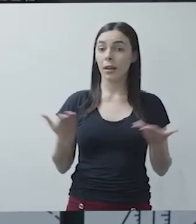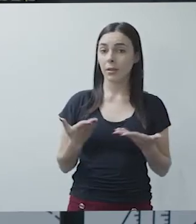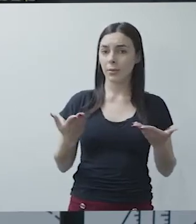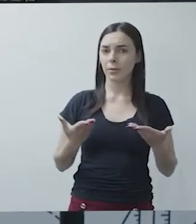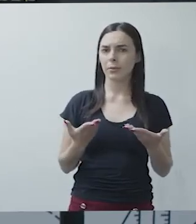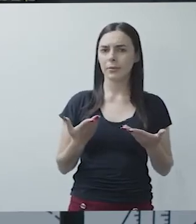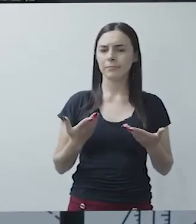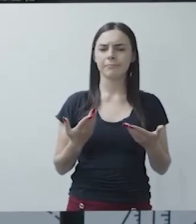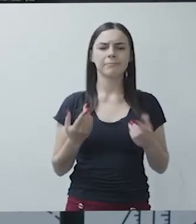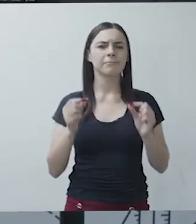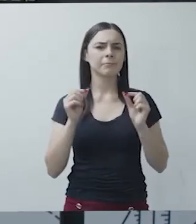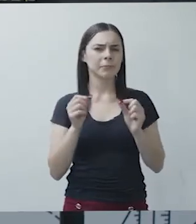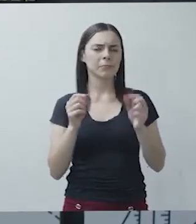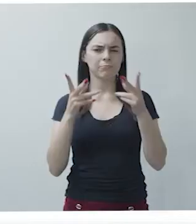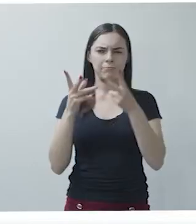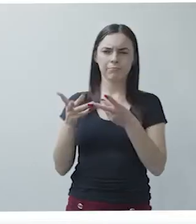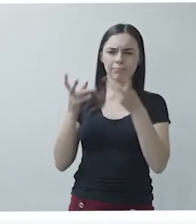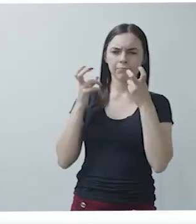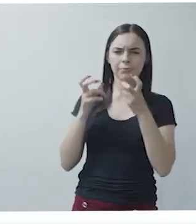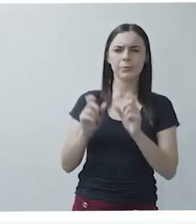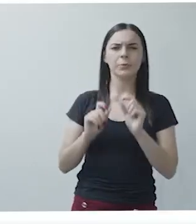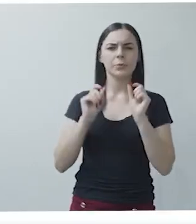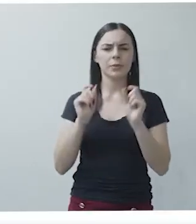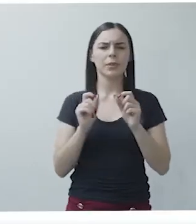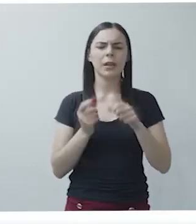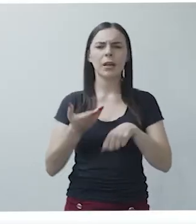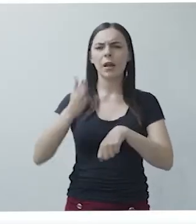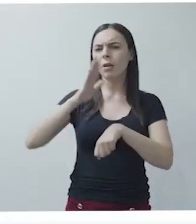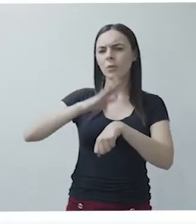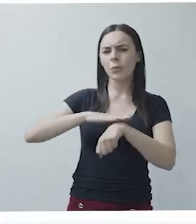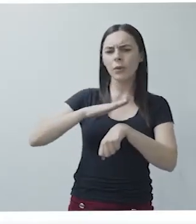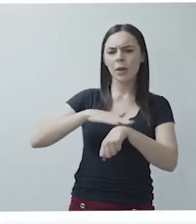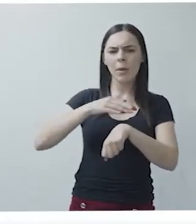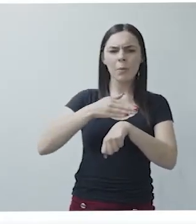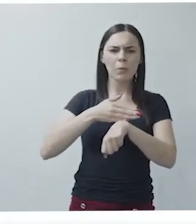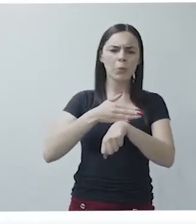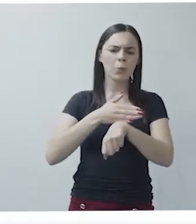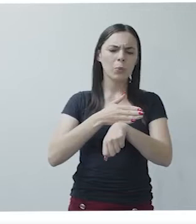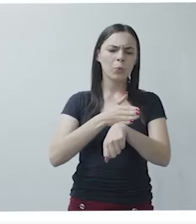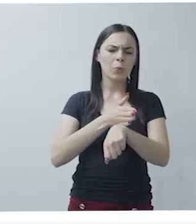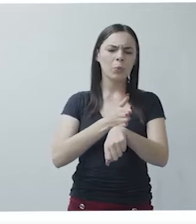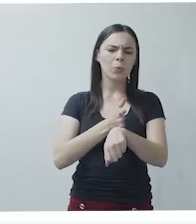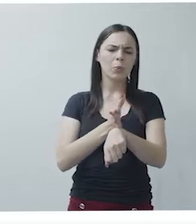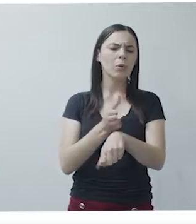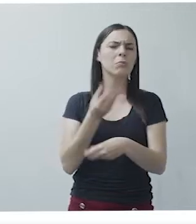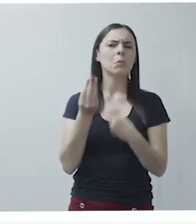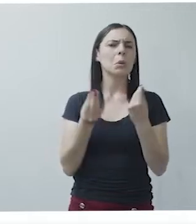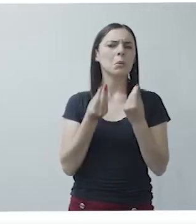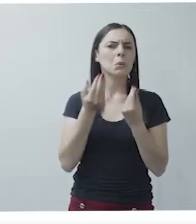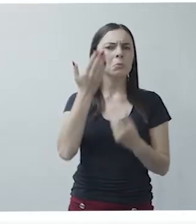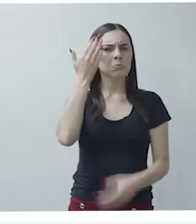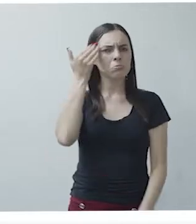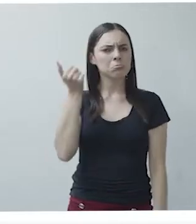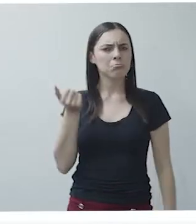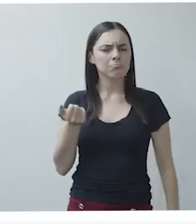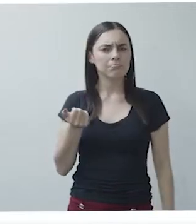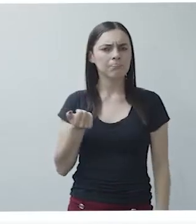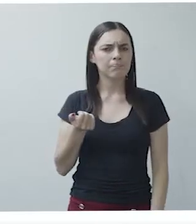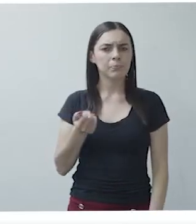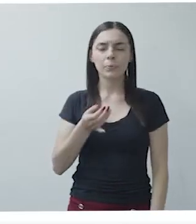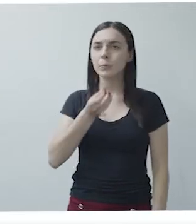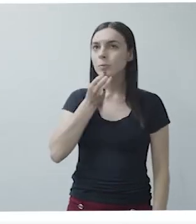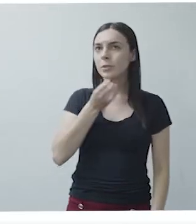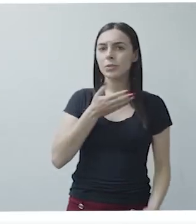a seguinte questão. Como sabemos que o tempo passou? Como nós sabemos que já